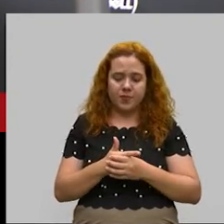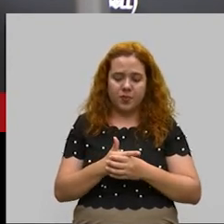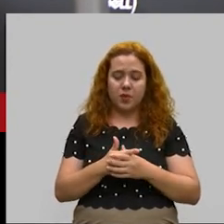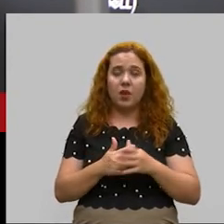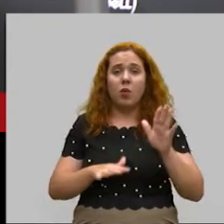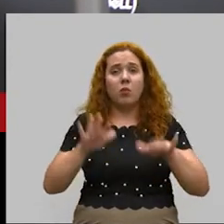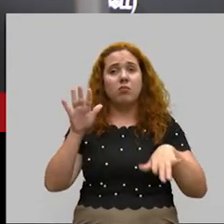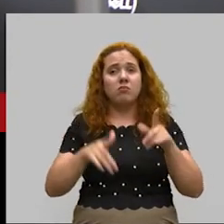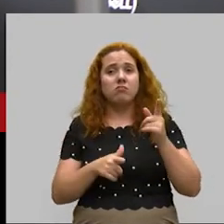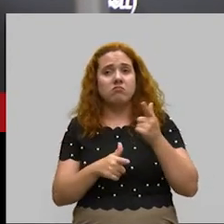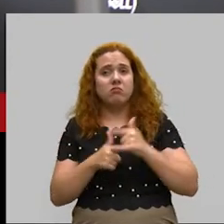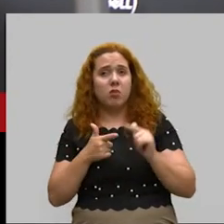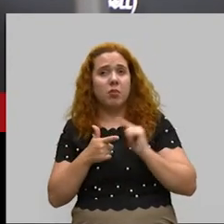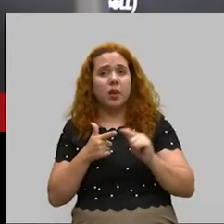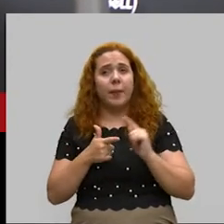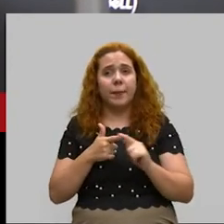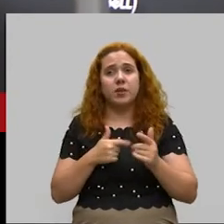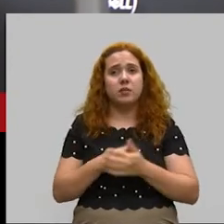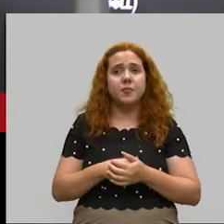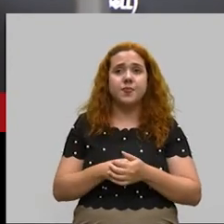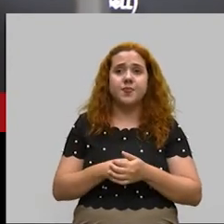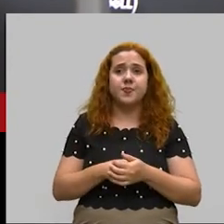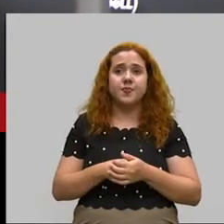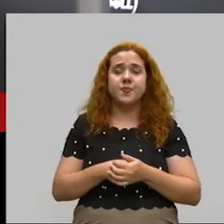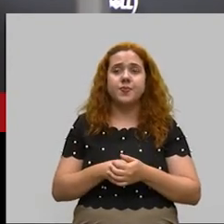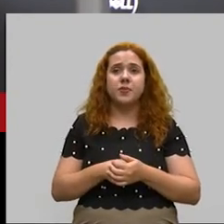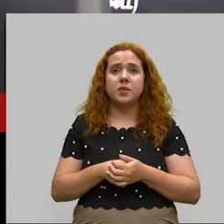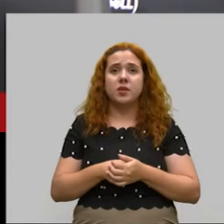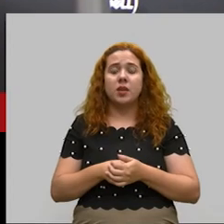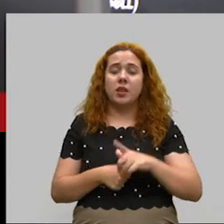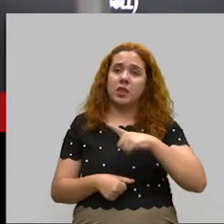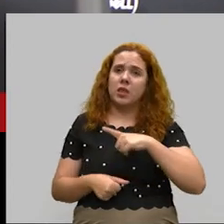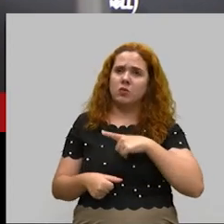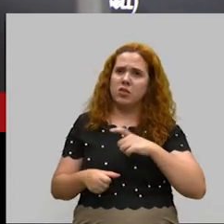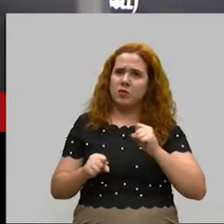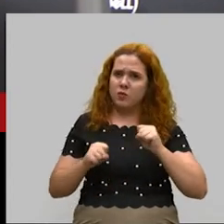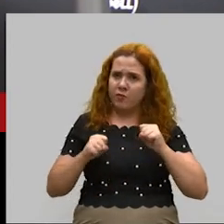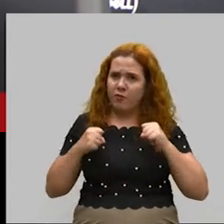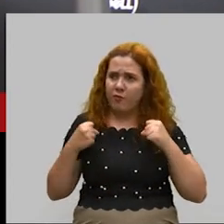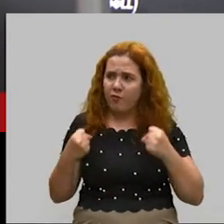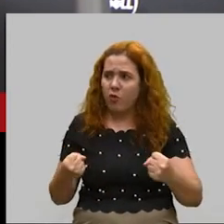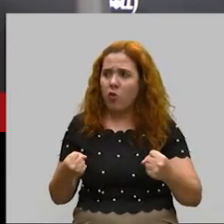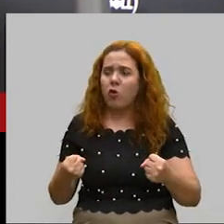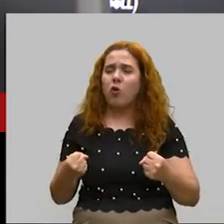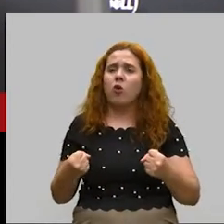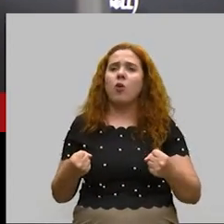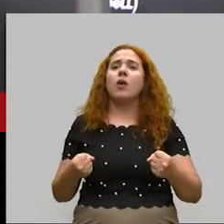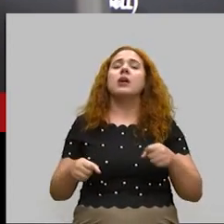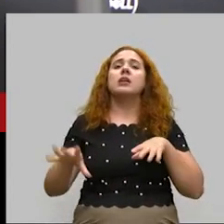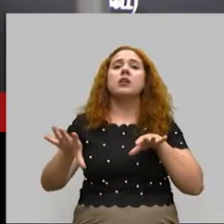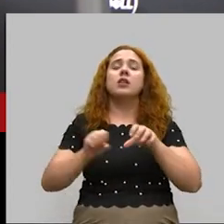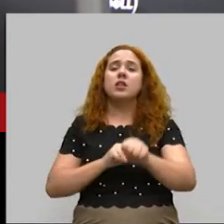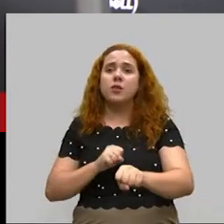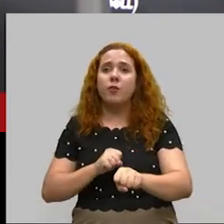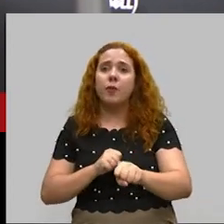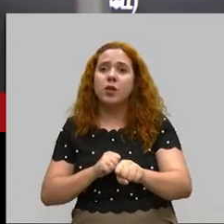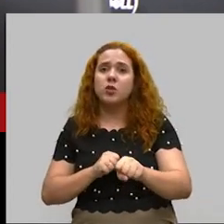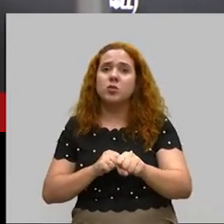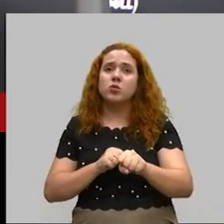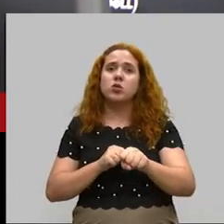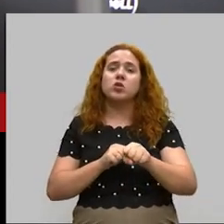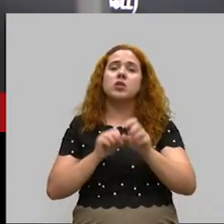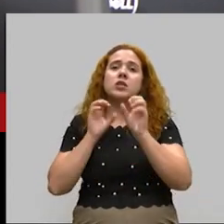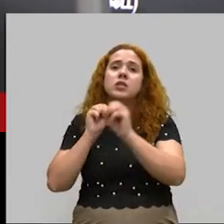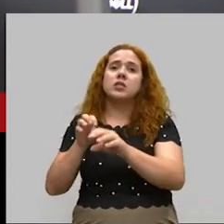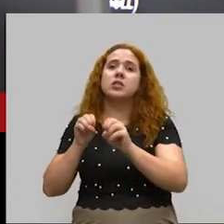dificuldades que de se pensar né Por mais que nós temos se que é o curso licenciatura em educação do campo a gente sofreu muito